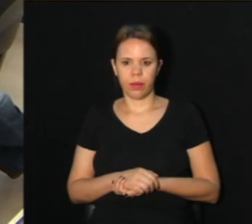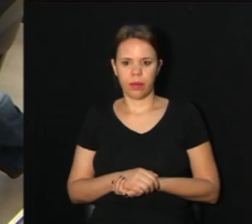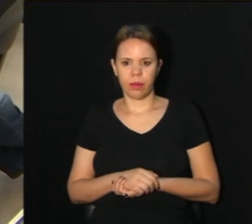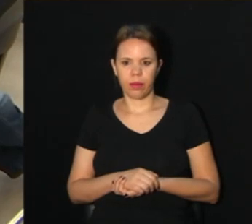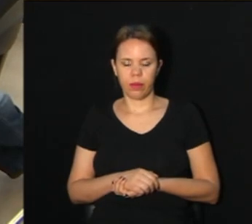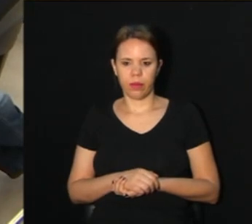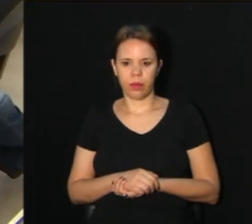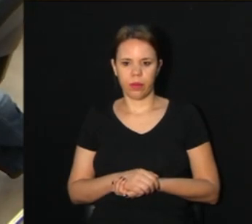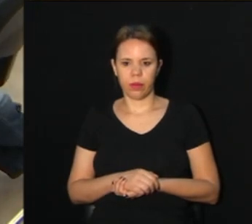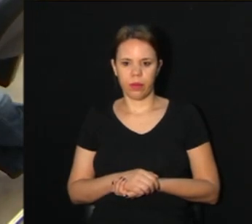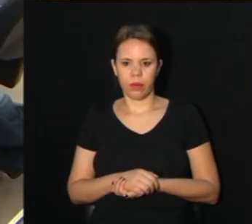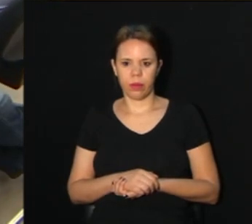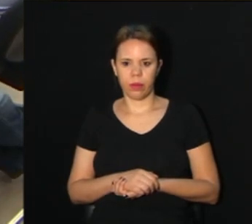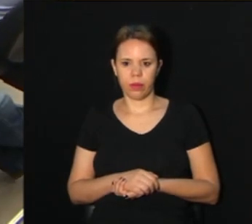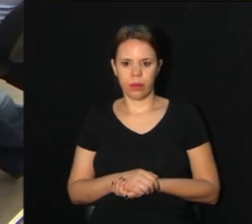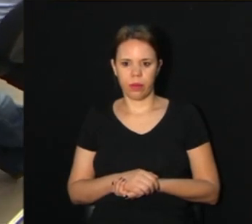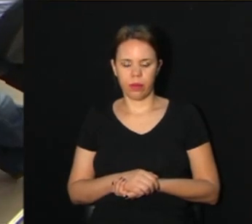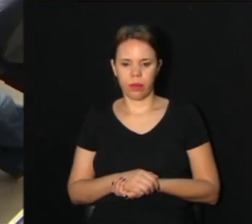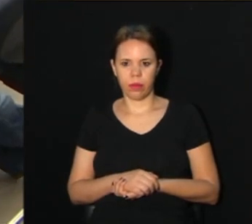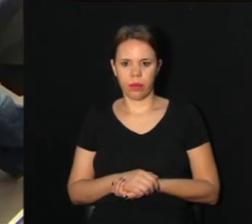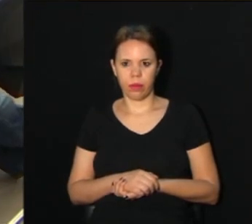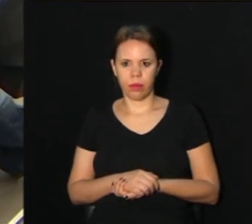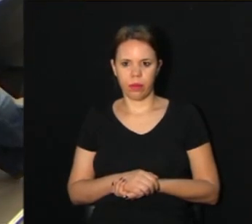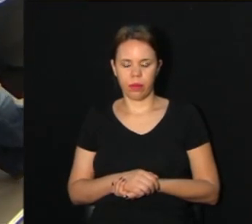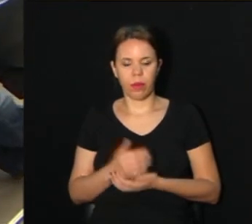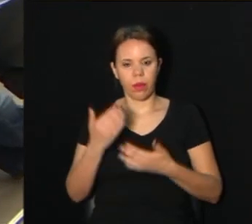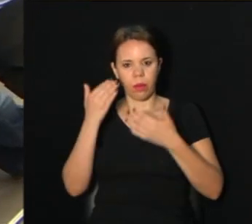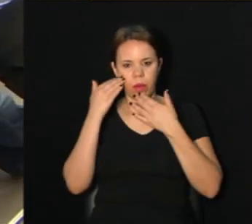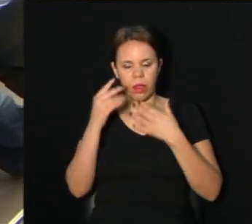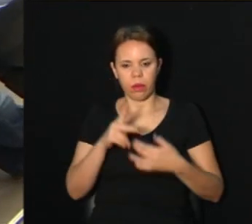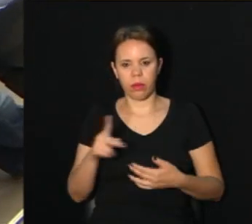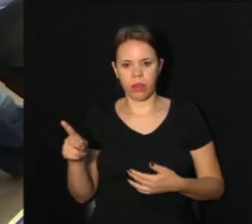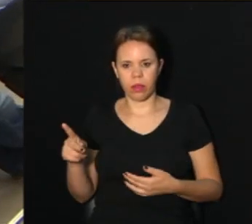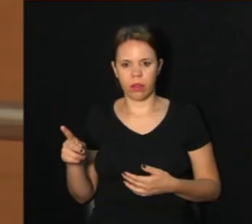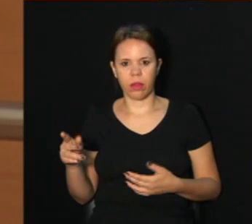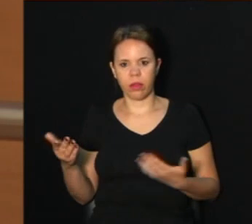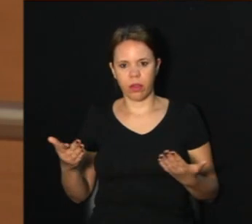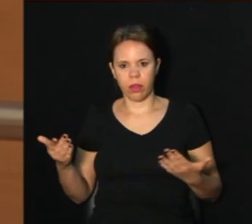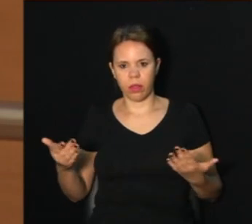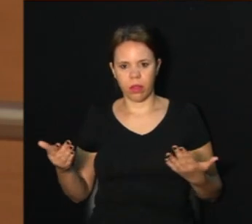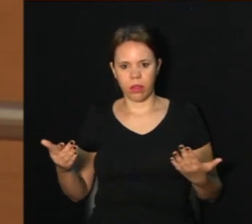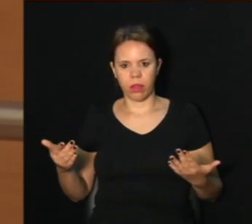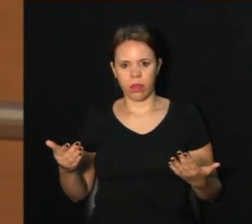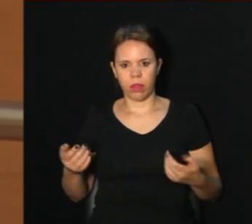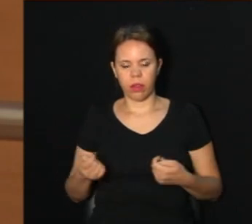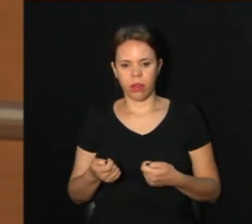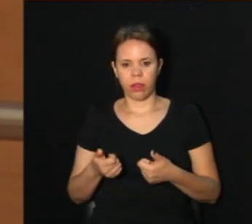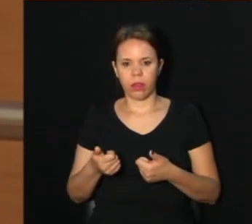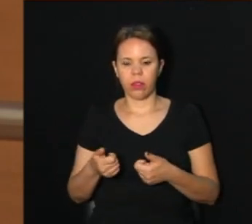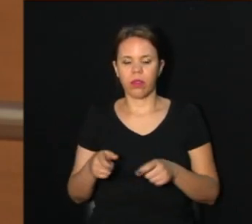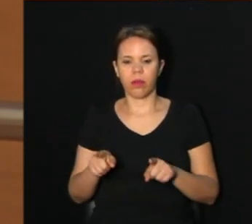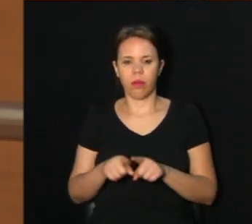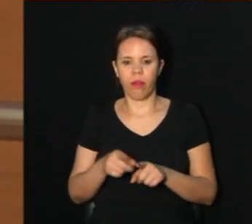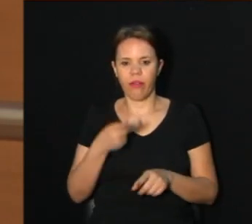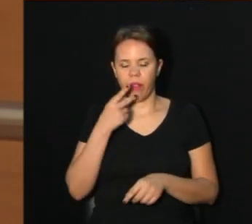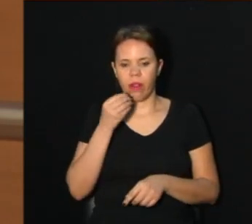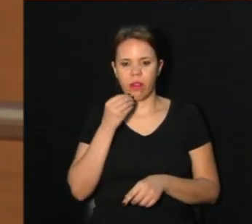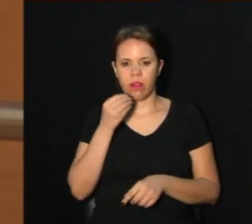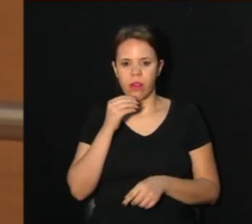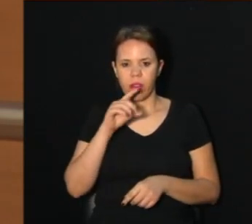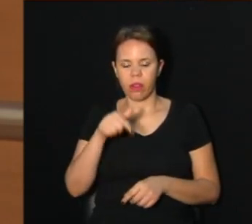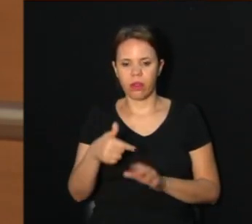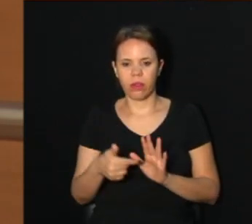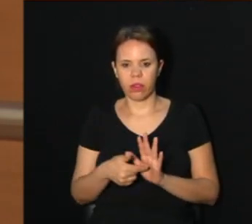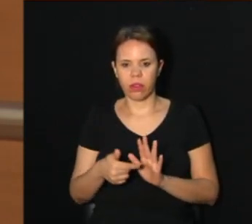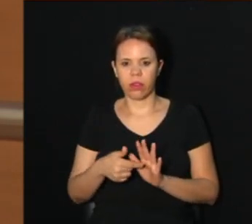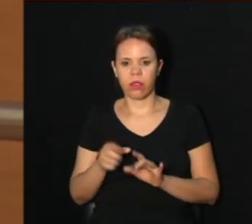Pois não. Obrigado, o presidente da sessão, pela generosidade, e a réplica acho que é importante, porque após a colocação dos